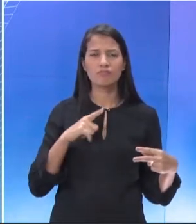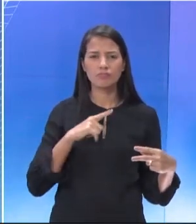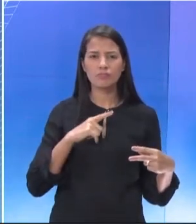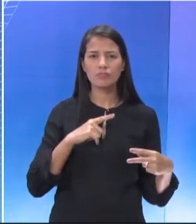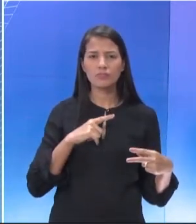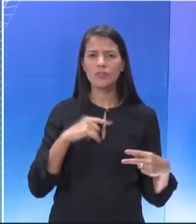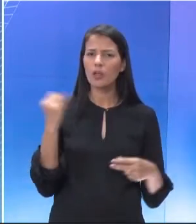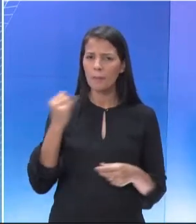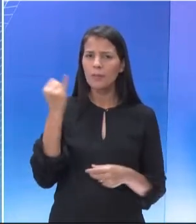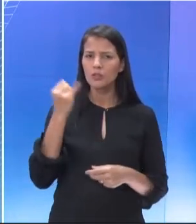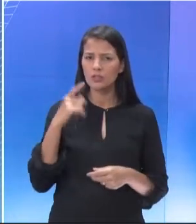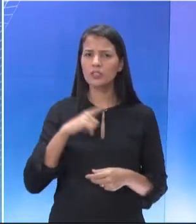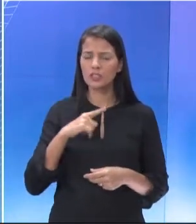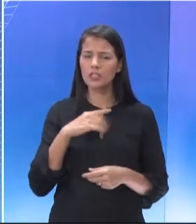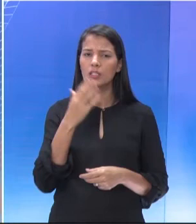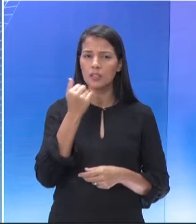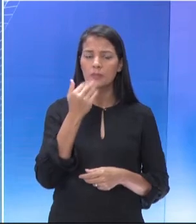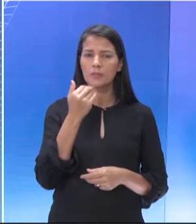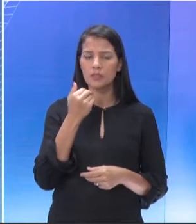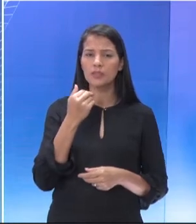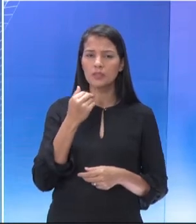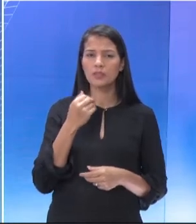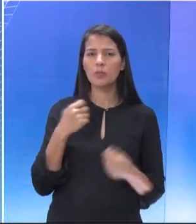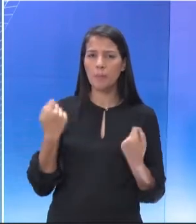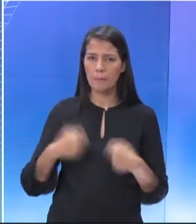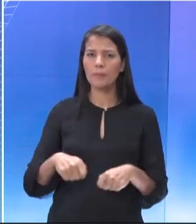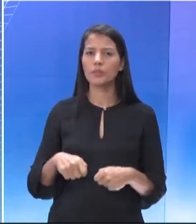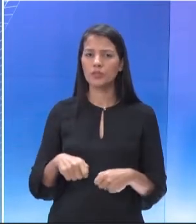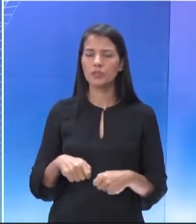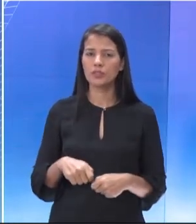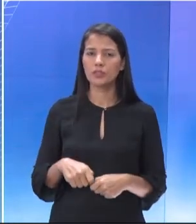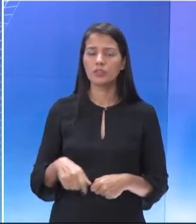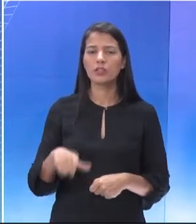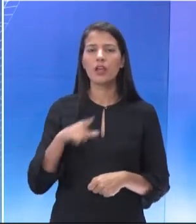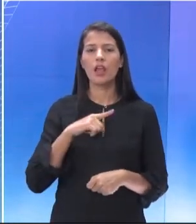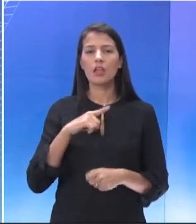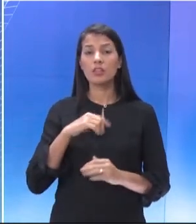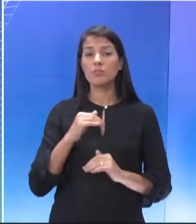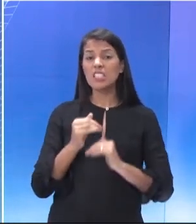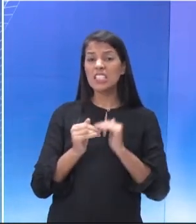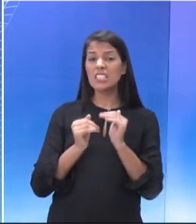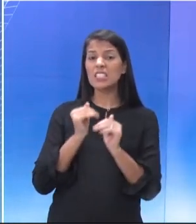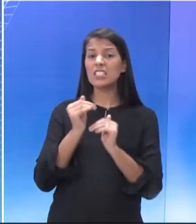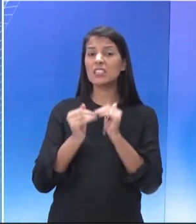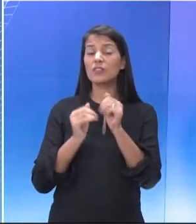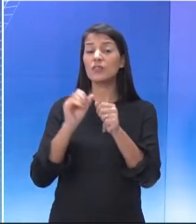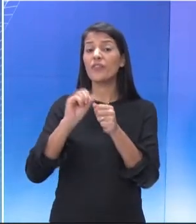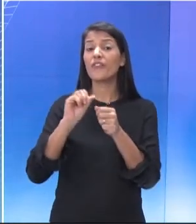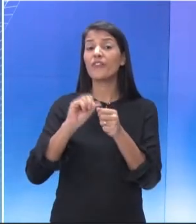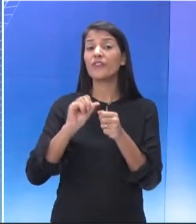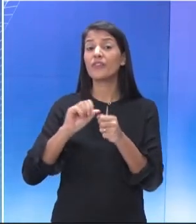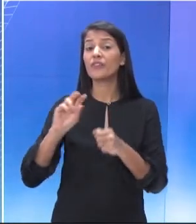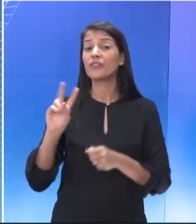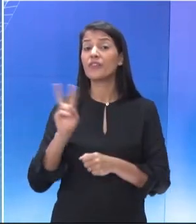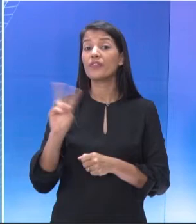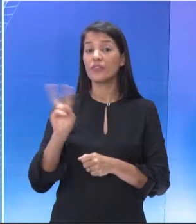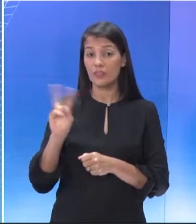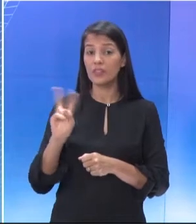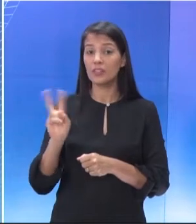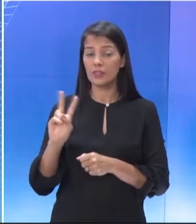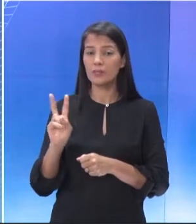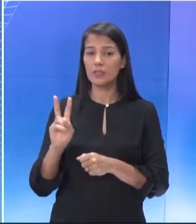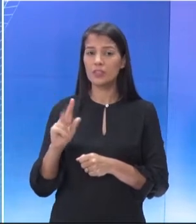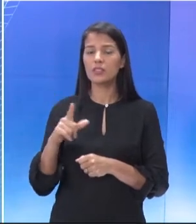Então, a partir dos carotenoides, a gente tem a produção das vitaminas e também tem a pigmentação